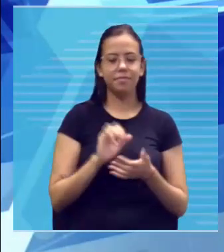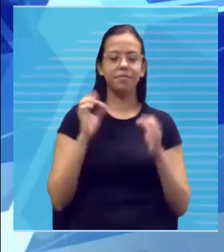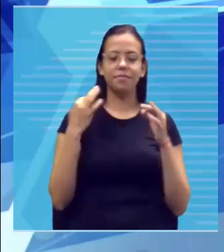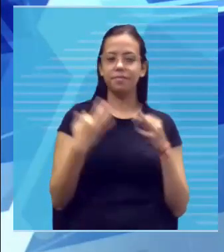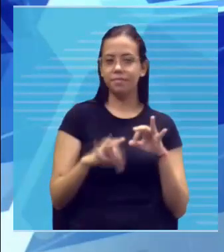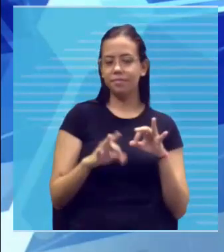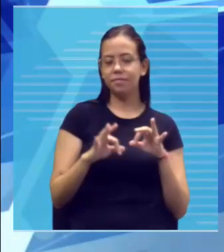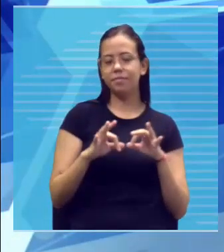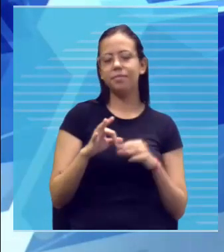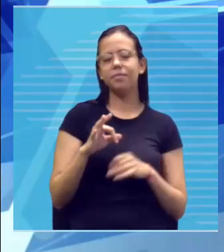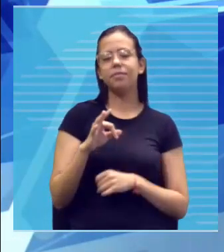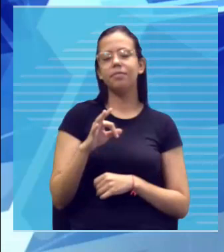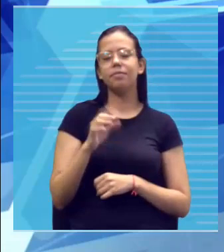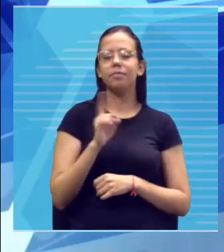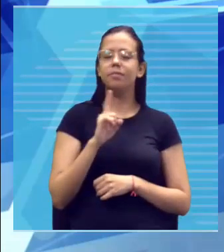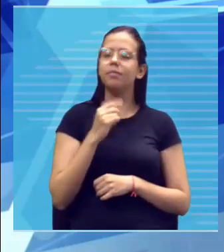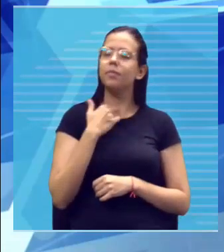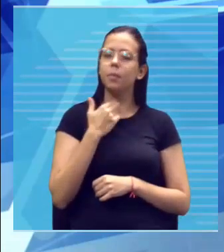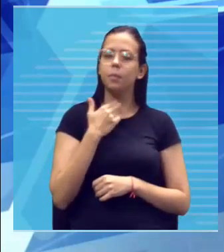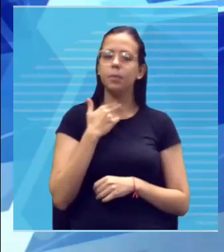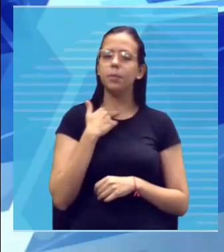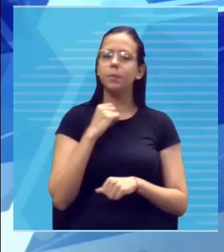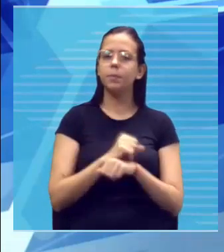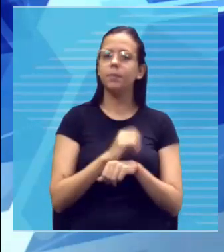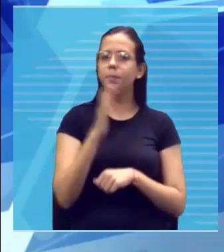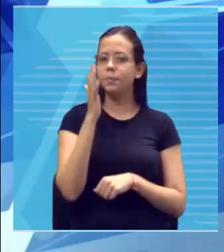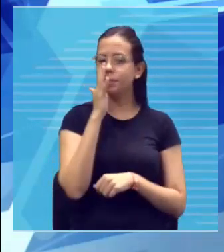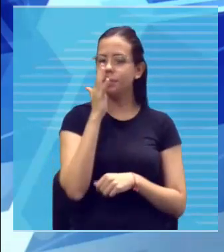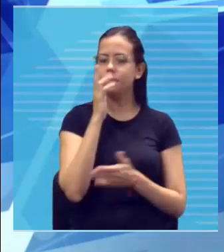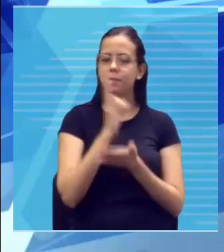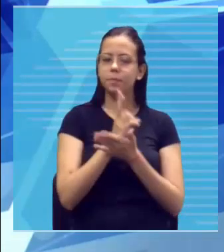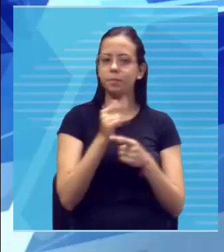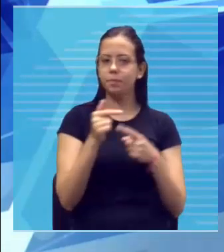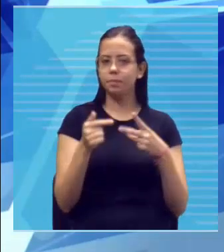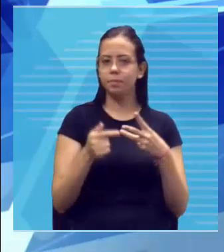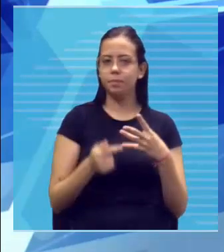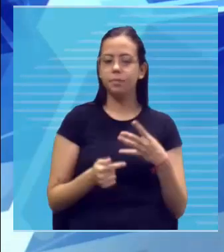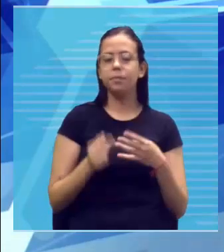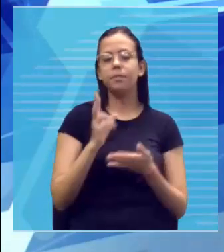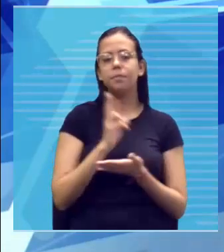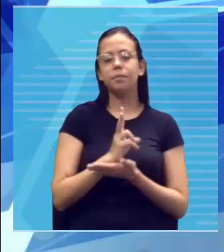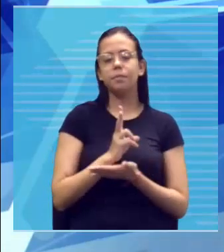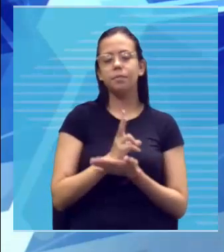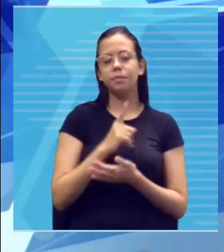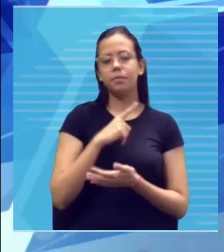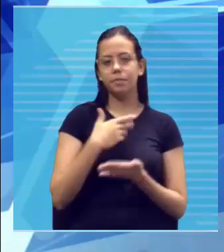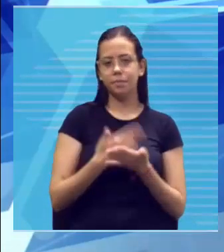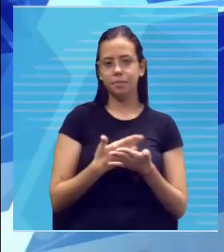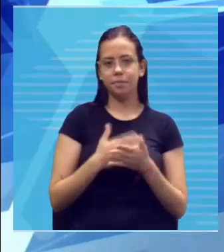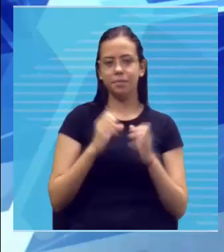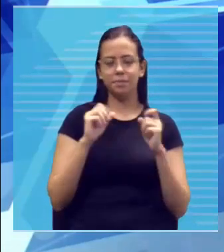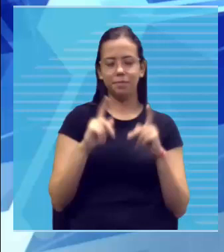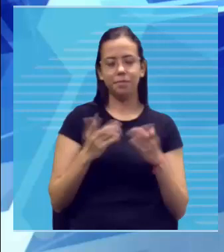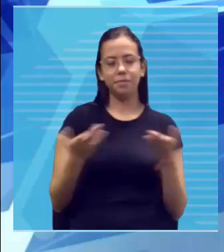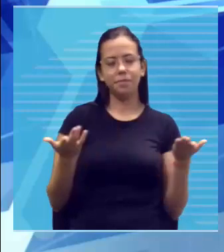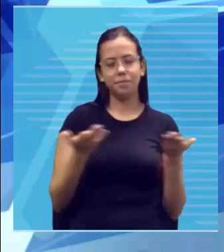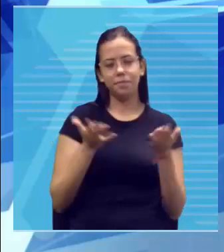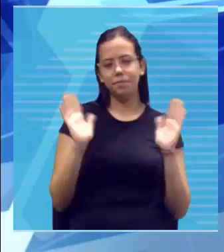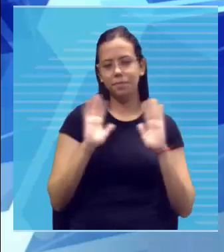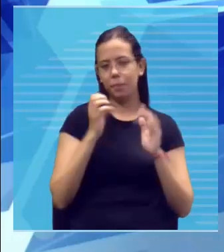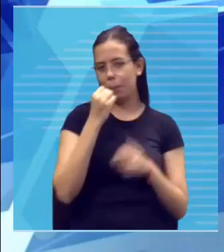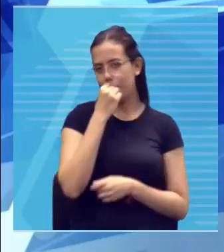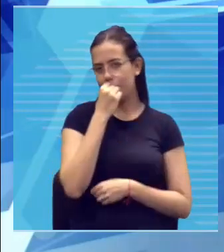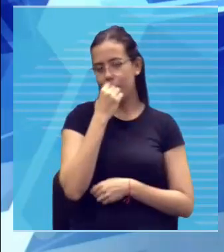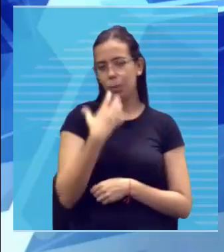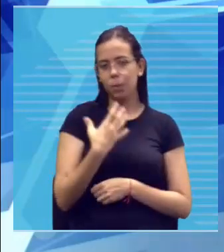certo Não deixe de assistir toda semana a gente tem uma aula de oficina aqui eu me despeço boa